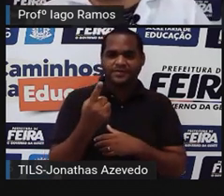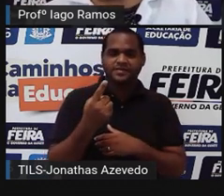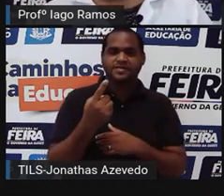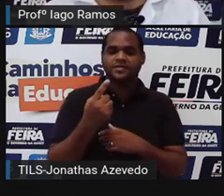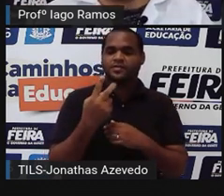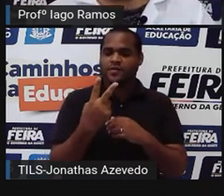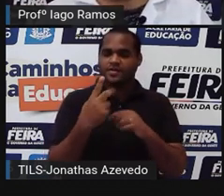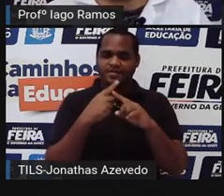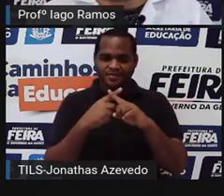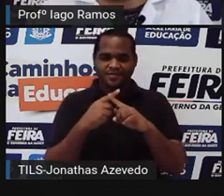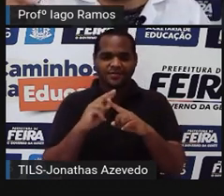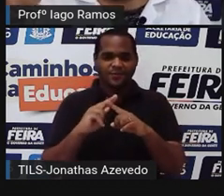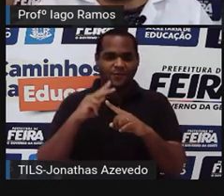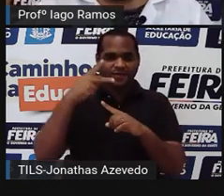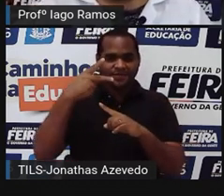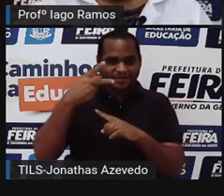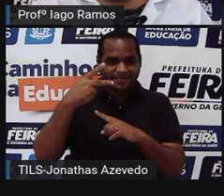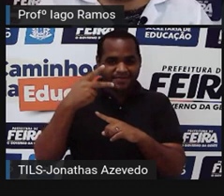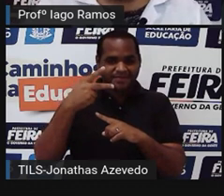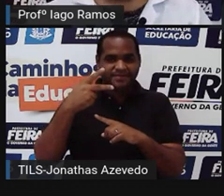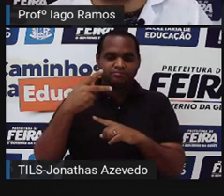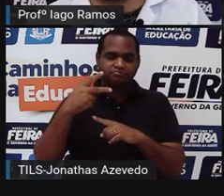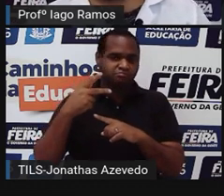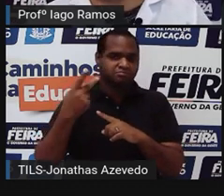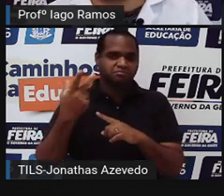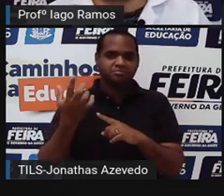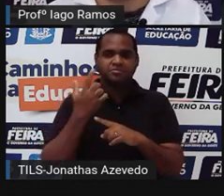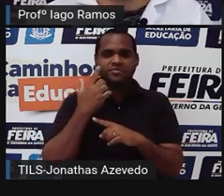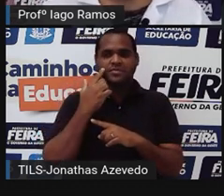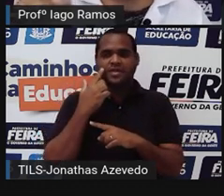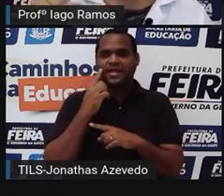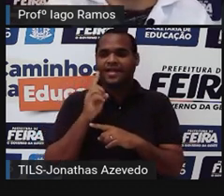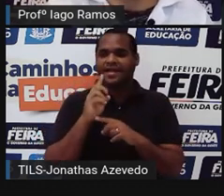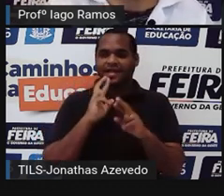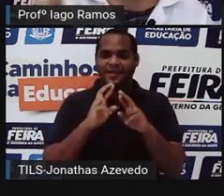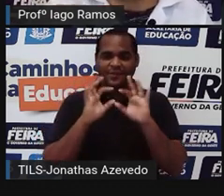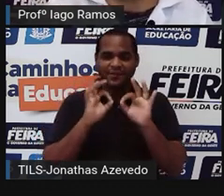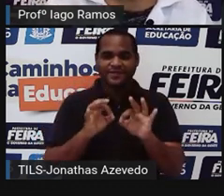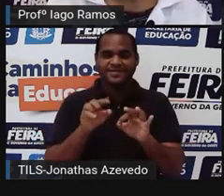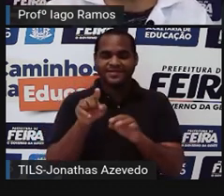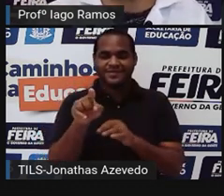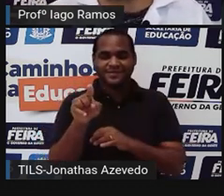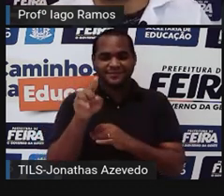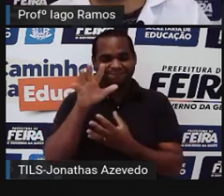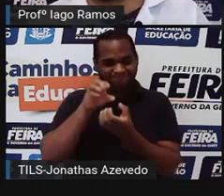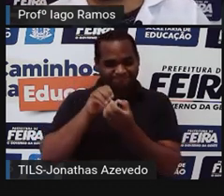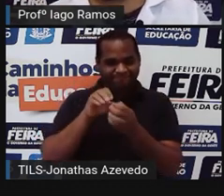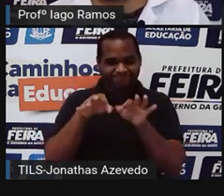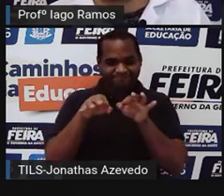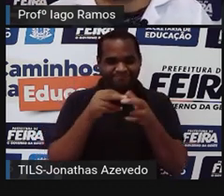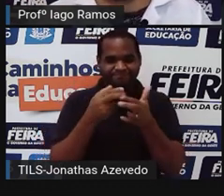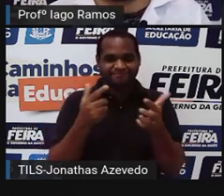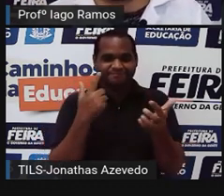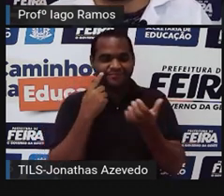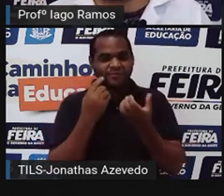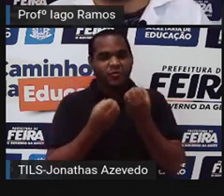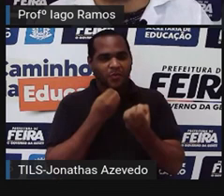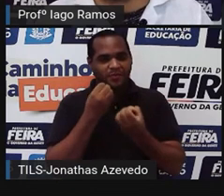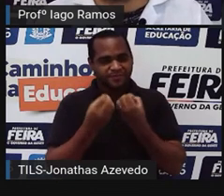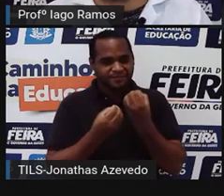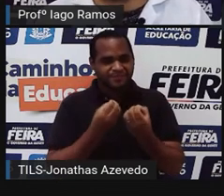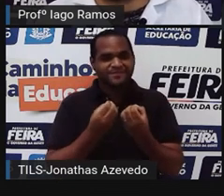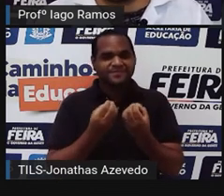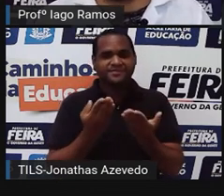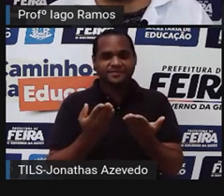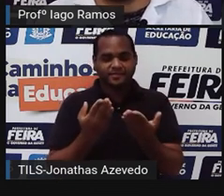tá? Então, x vezes x é x elevado a 2, ou x ao quadrado. E aí, para resolver essa equação, ó, que é uma